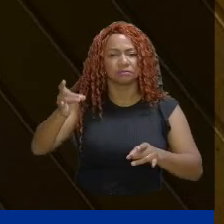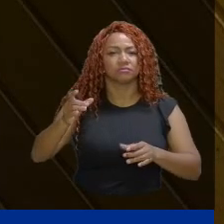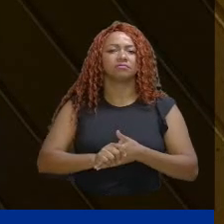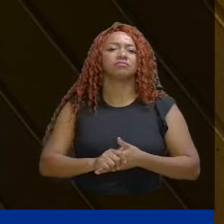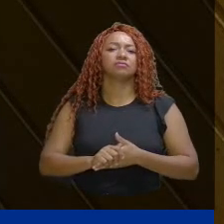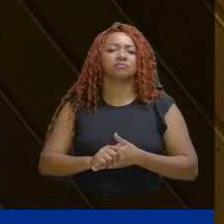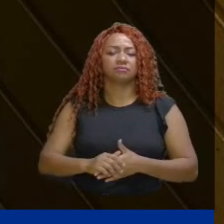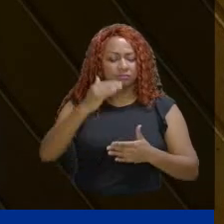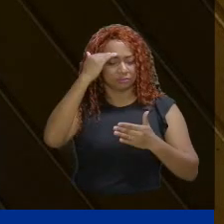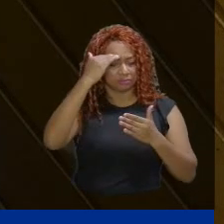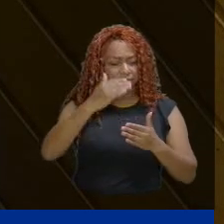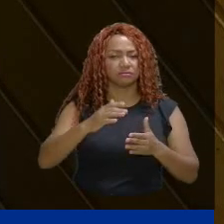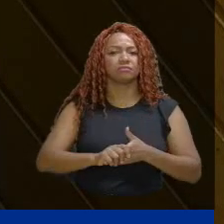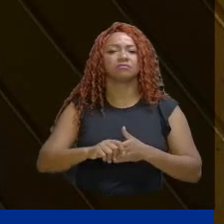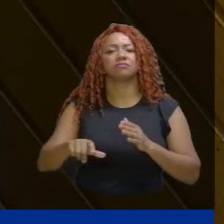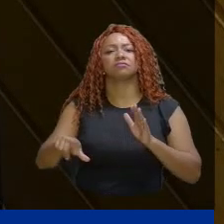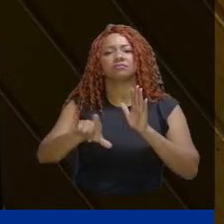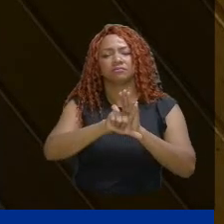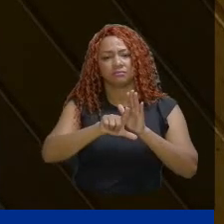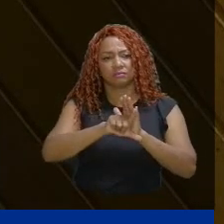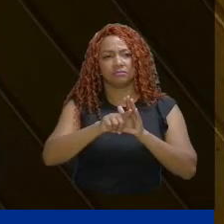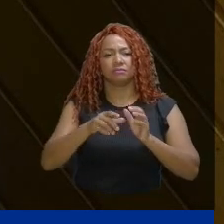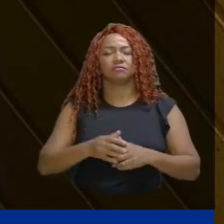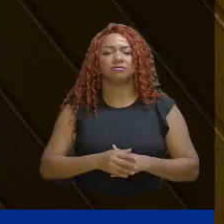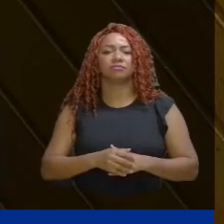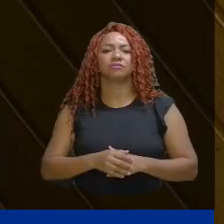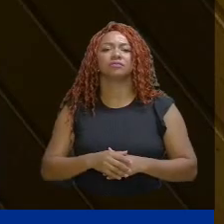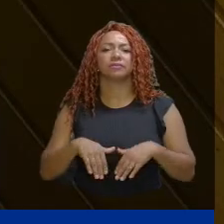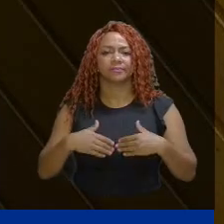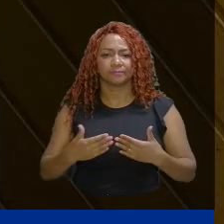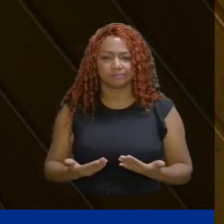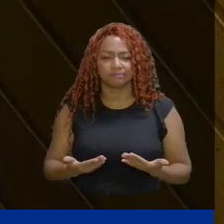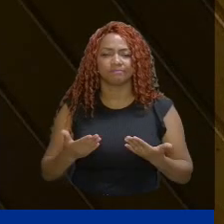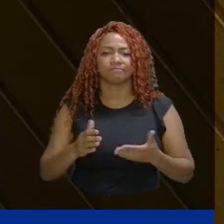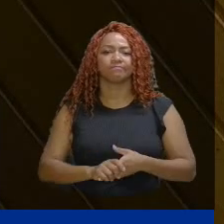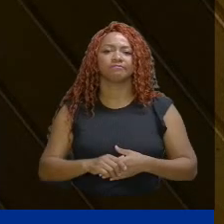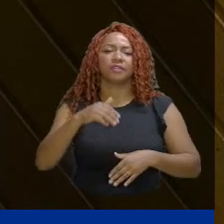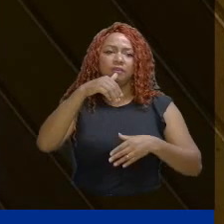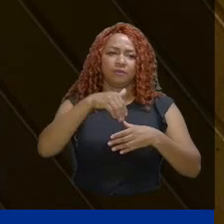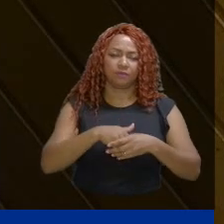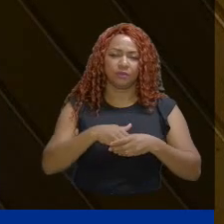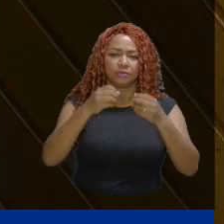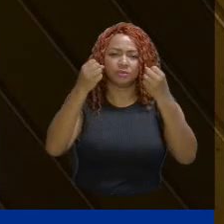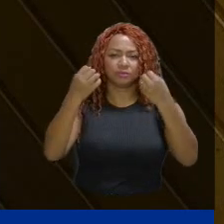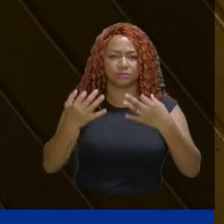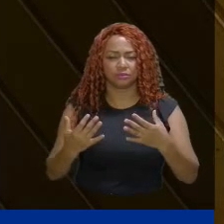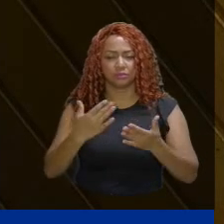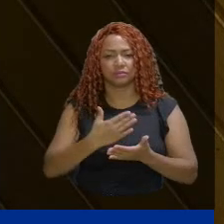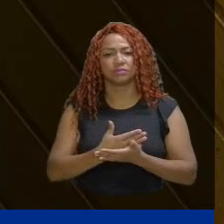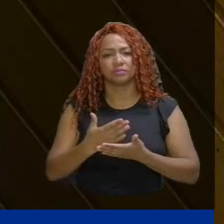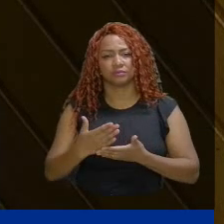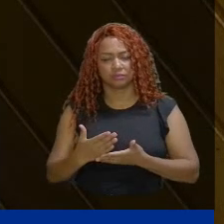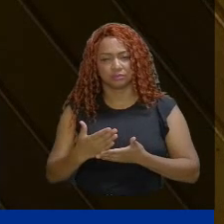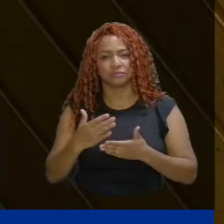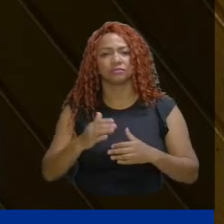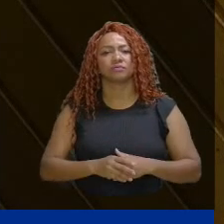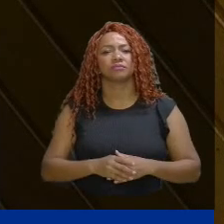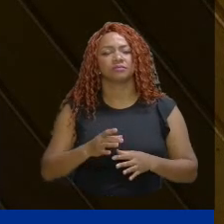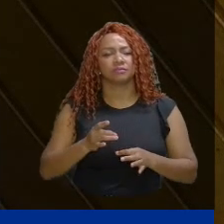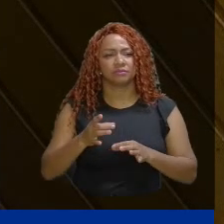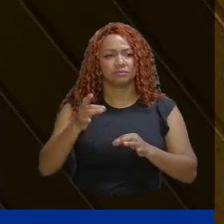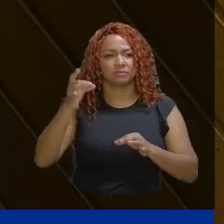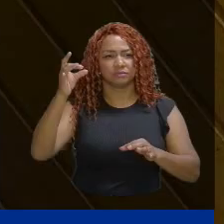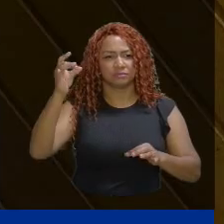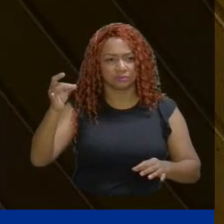princípios constitucionais e processuais aplicáveis. Assim, passo à aprovação do voto, iniciando pela exposição